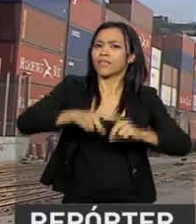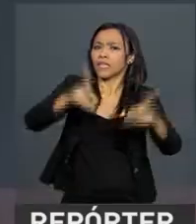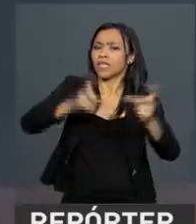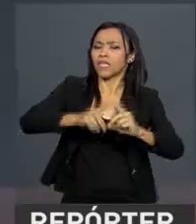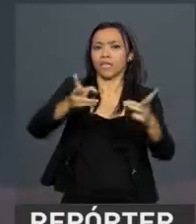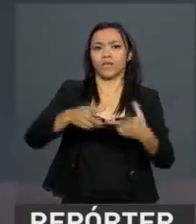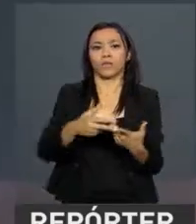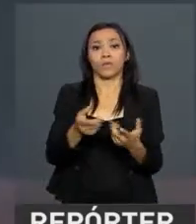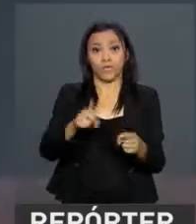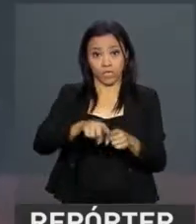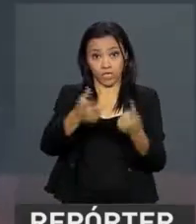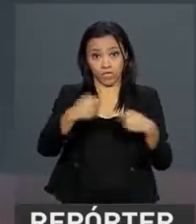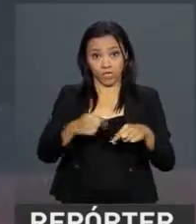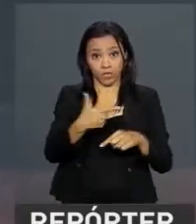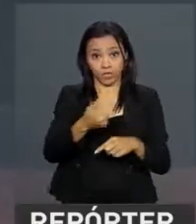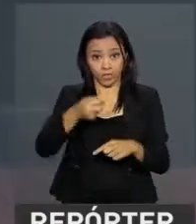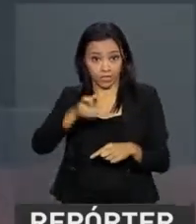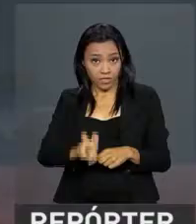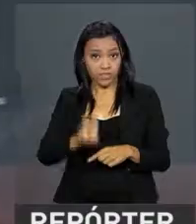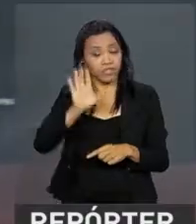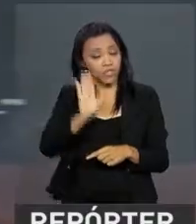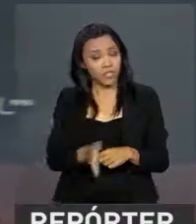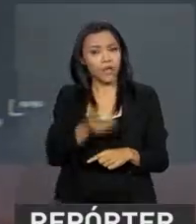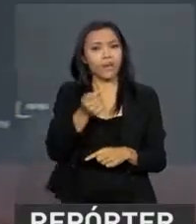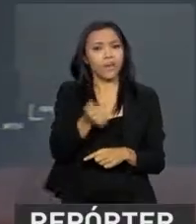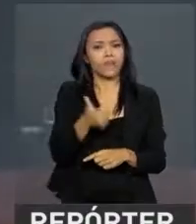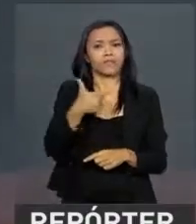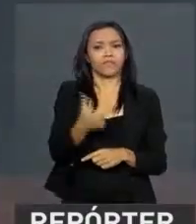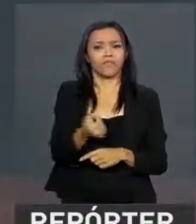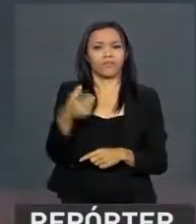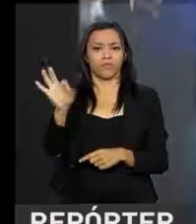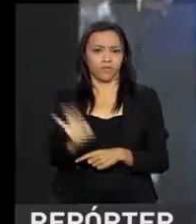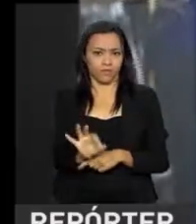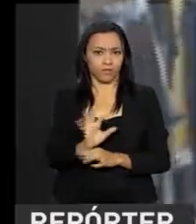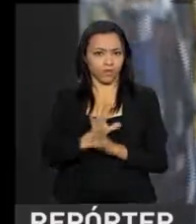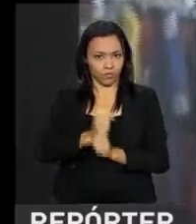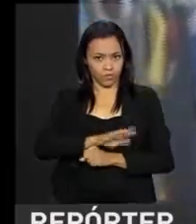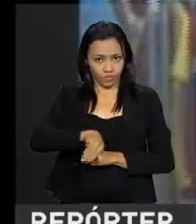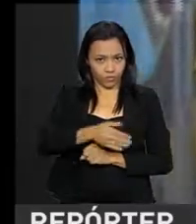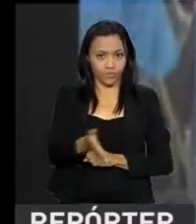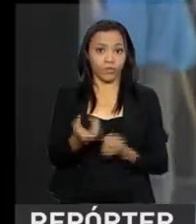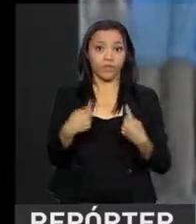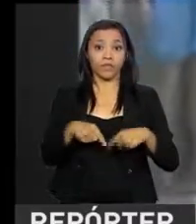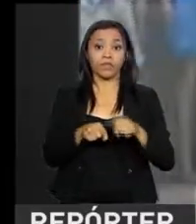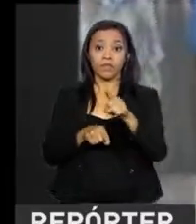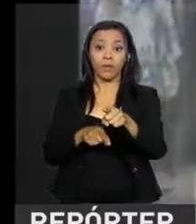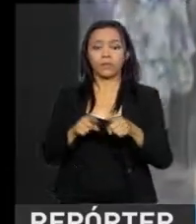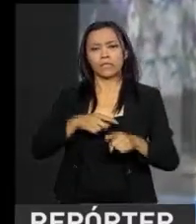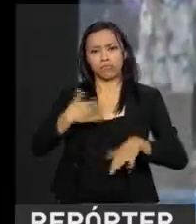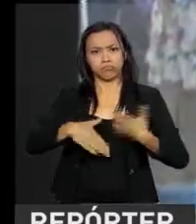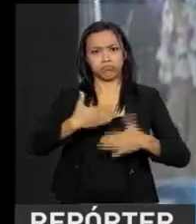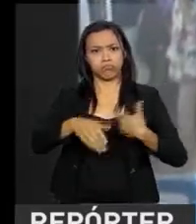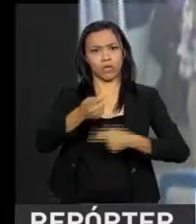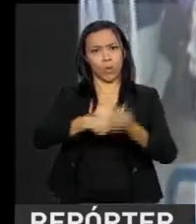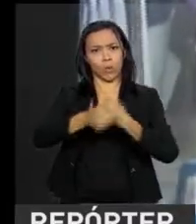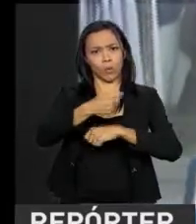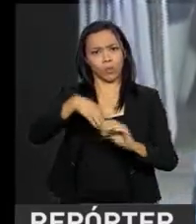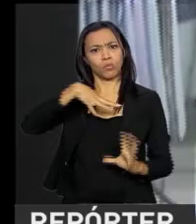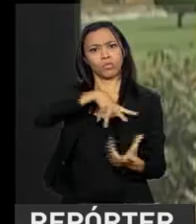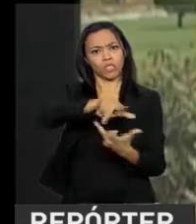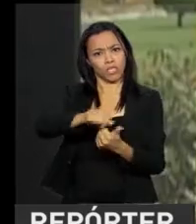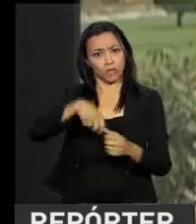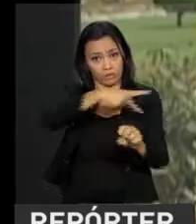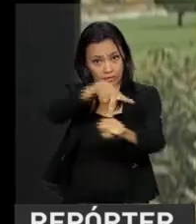e em 2015 já responde por quase 20% do total o crescente papel na economia mundial desses países